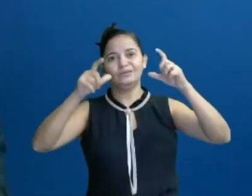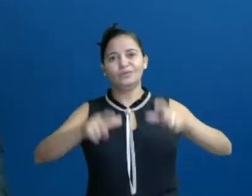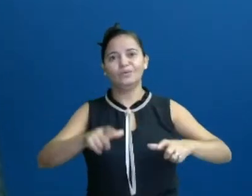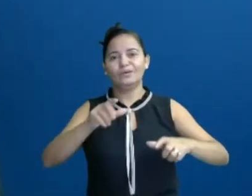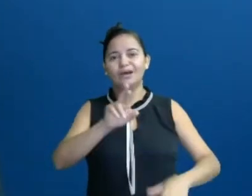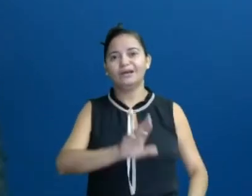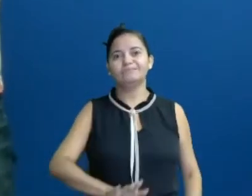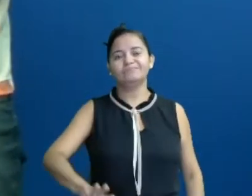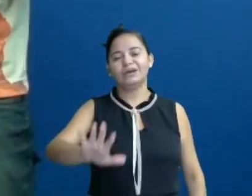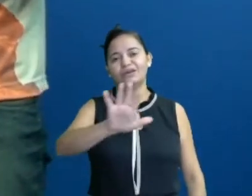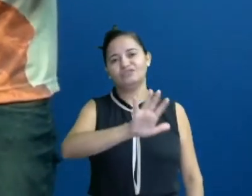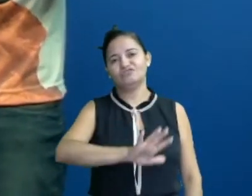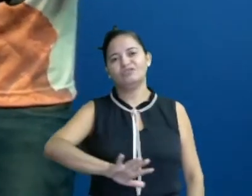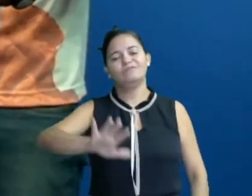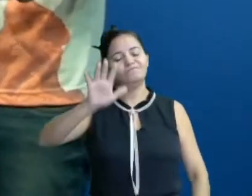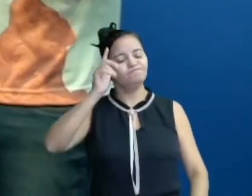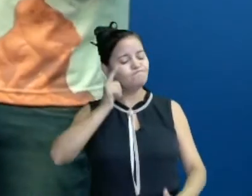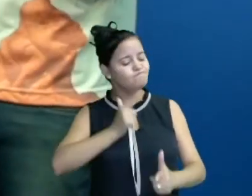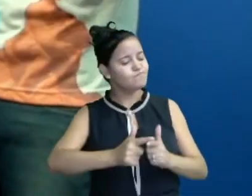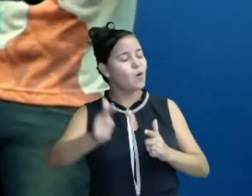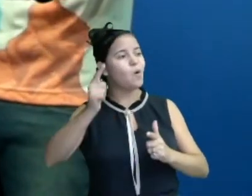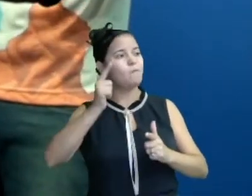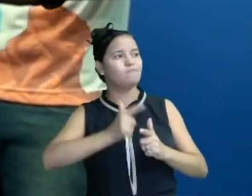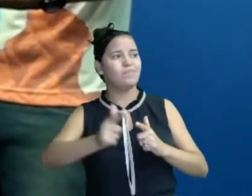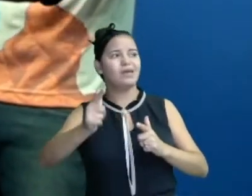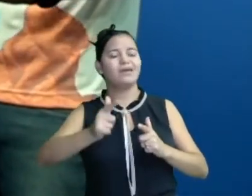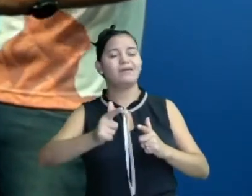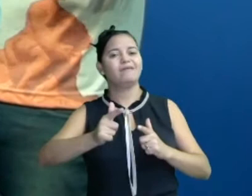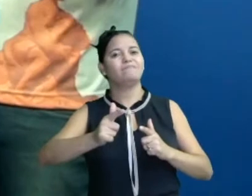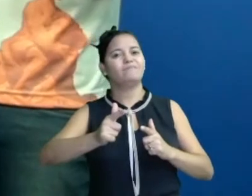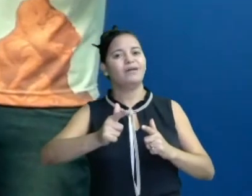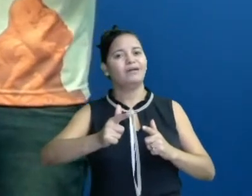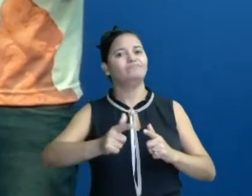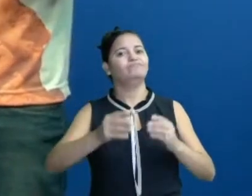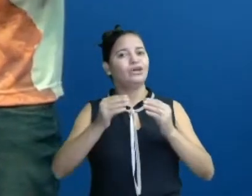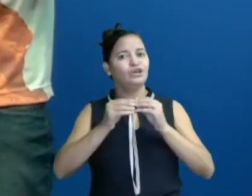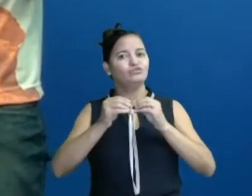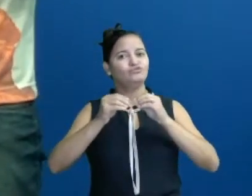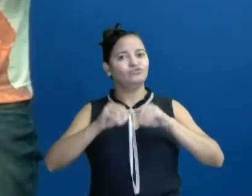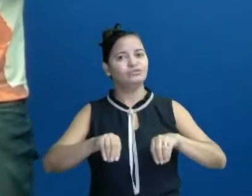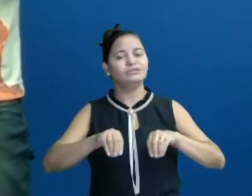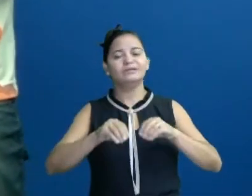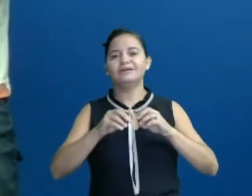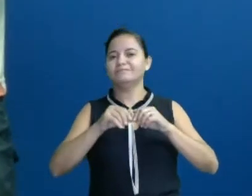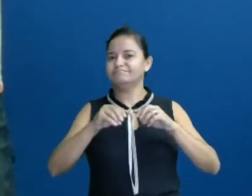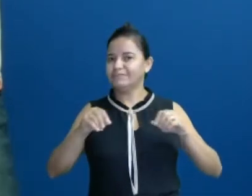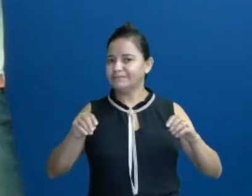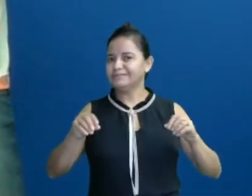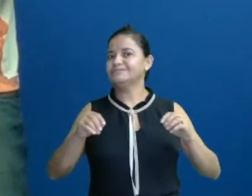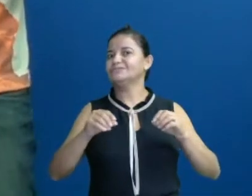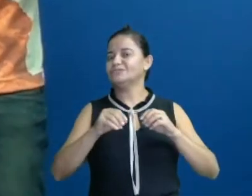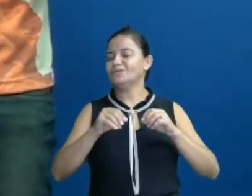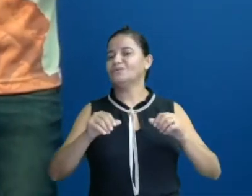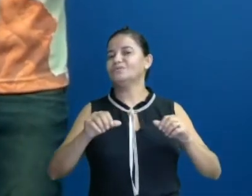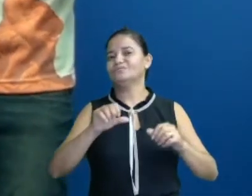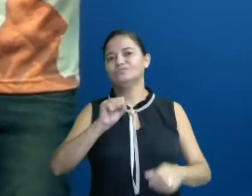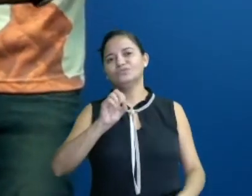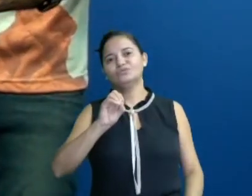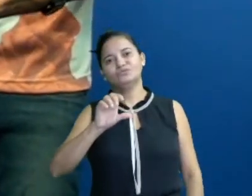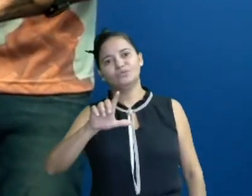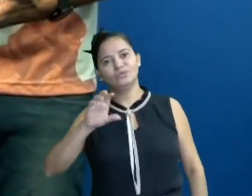certo? Portanto, esse é um problema muito grave, né, que está associado com a utilização do solo, que é